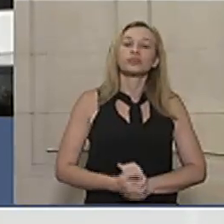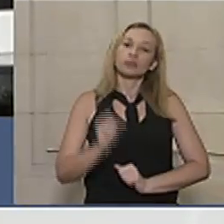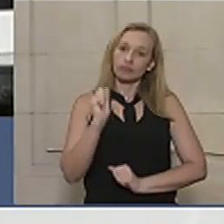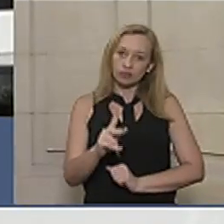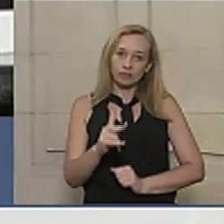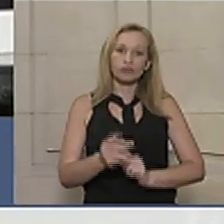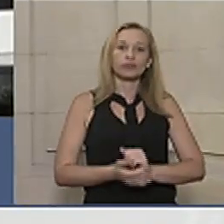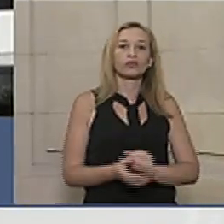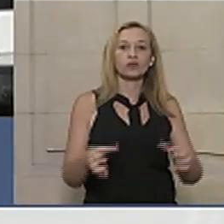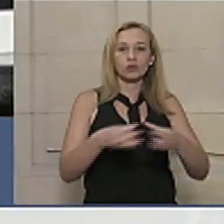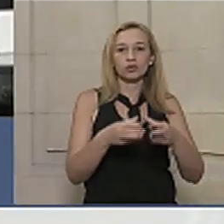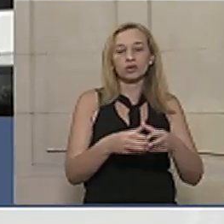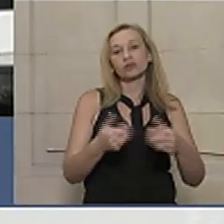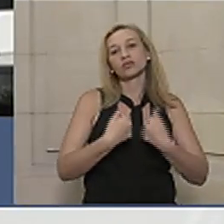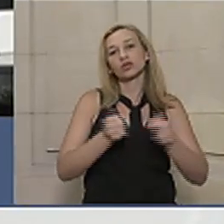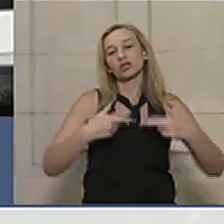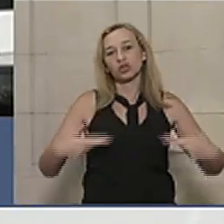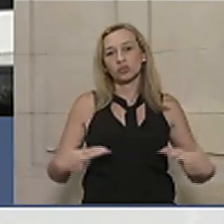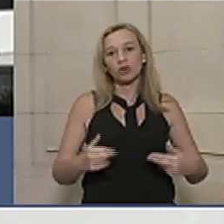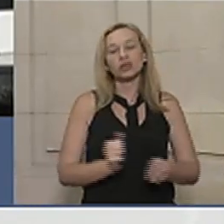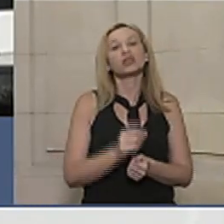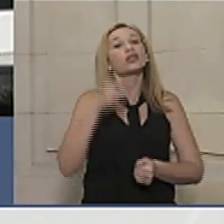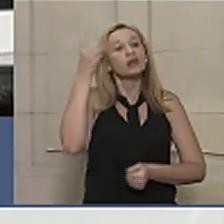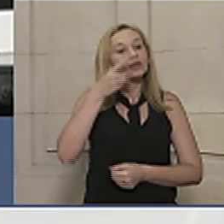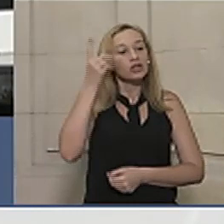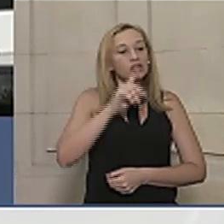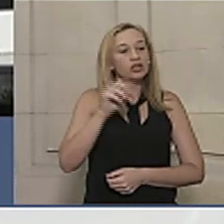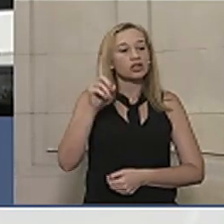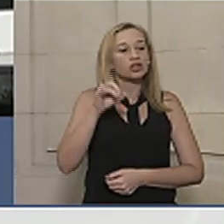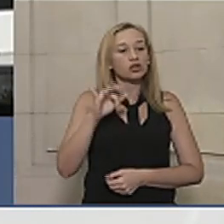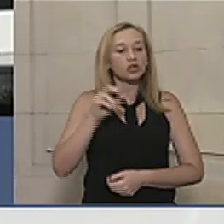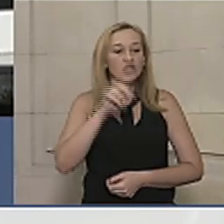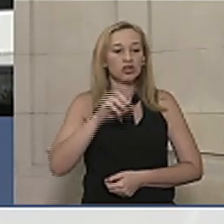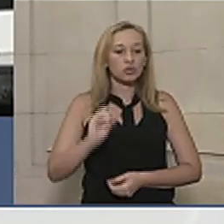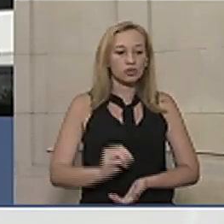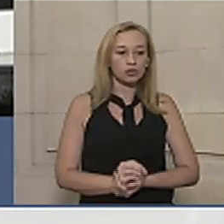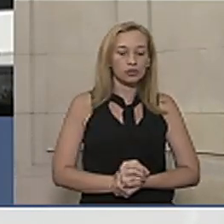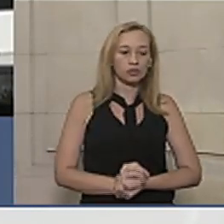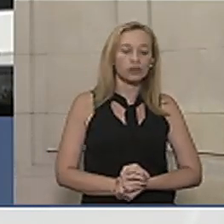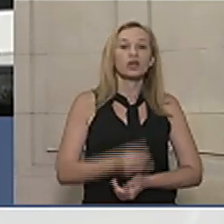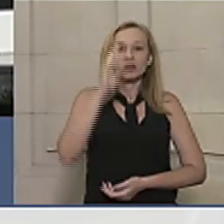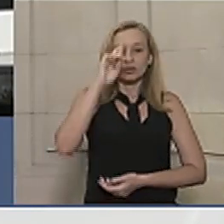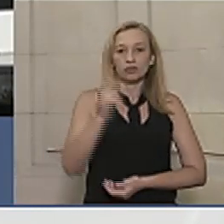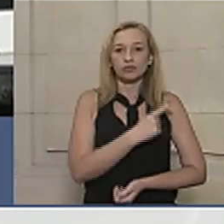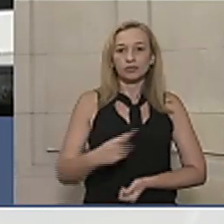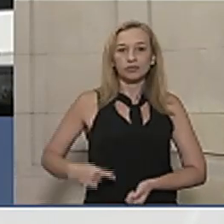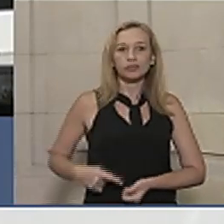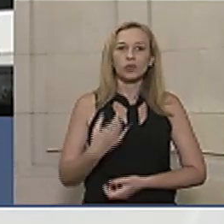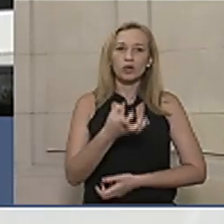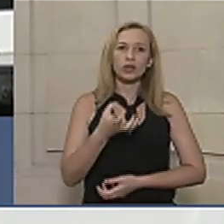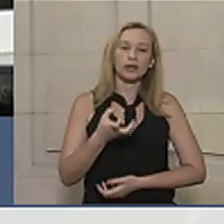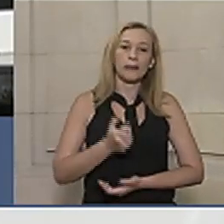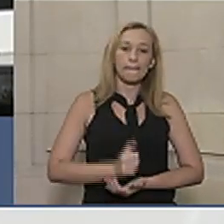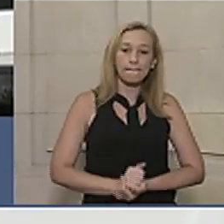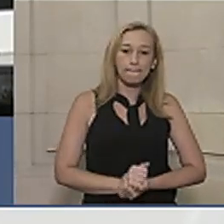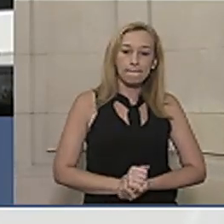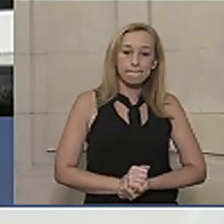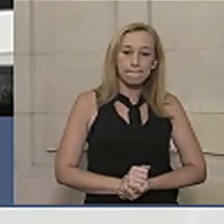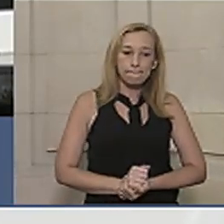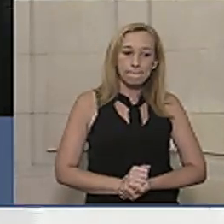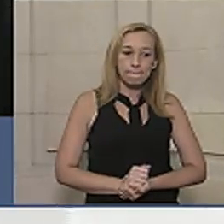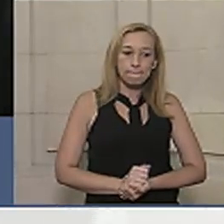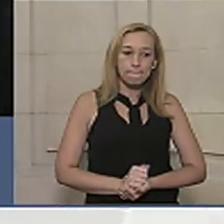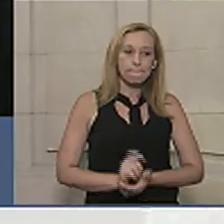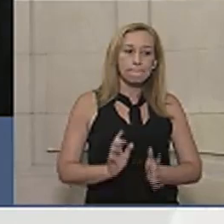Ok. Pela Comissão de Transporte, deputado Dionísio Lins. Senhor presidente. Eu queria, se de forma